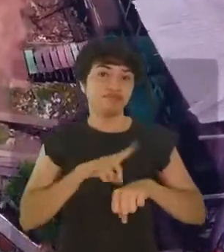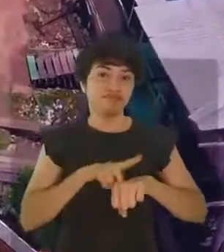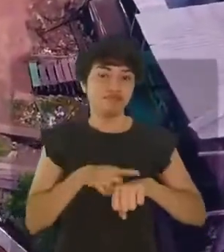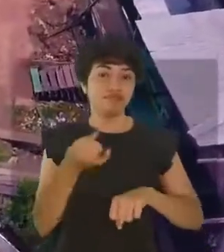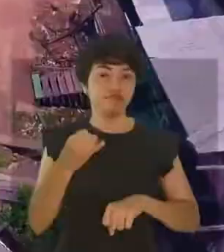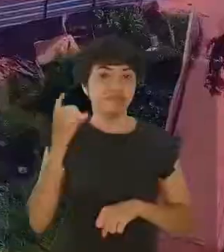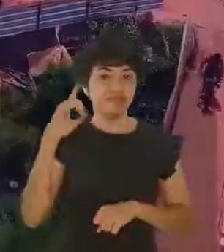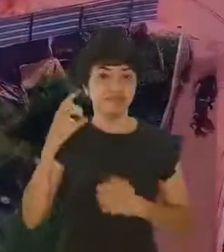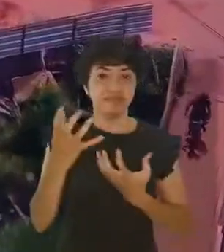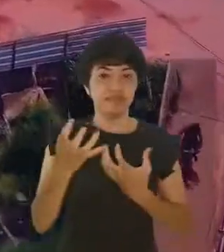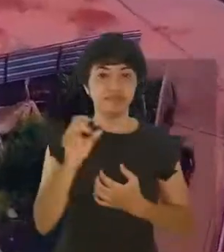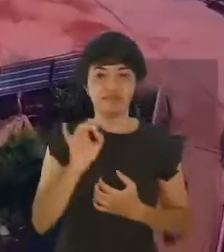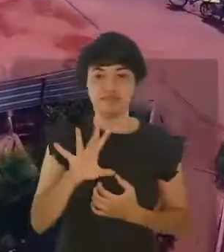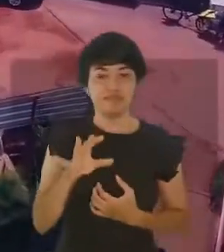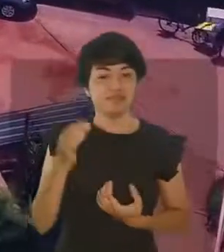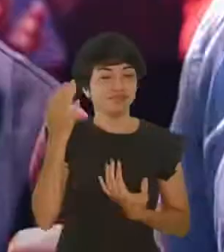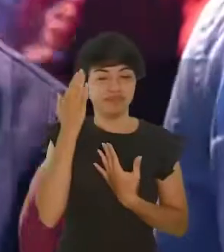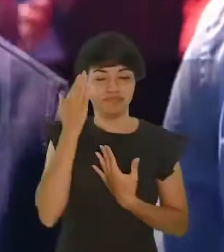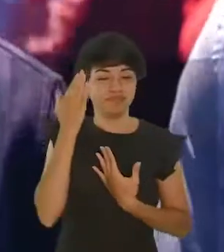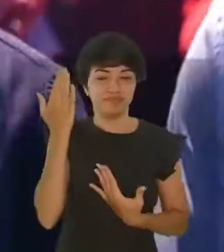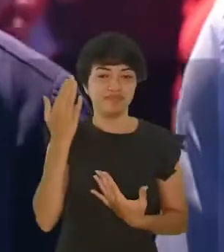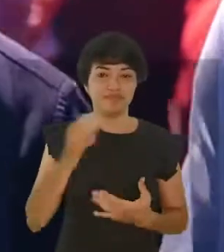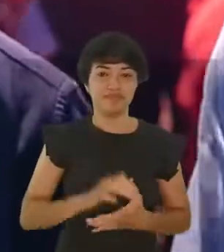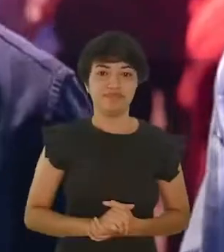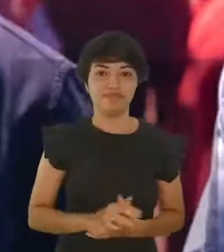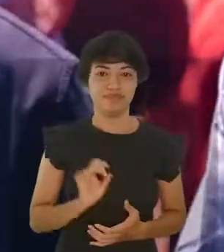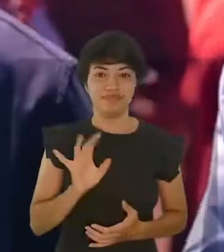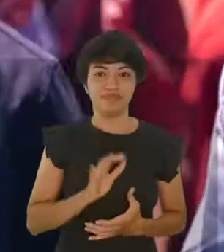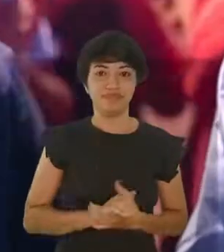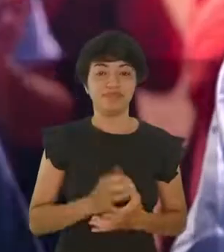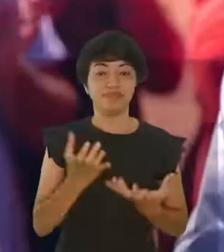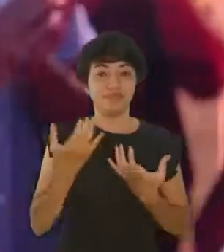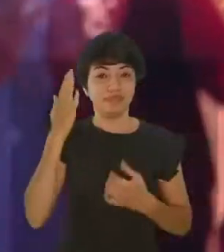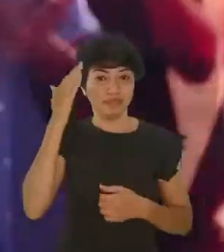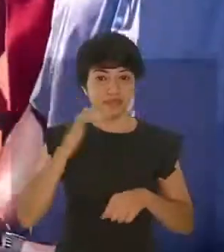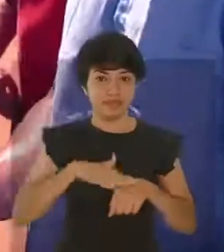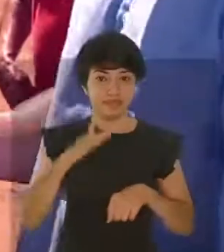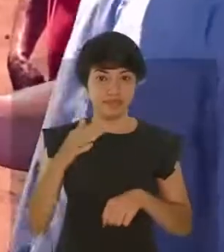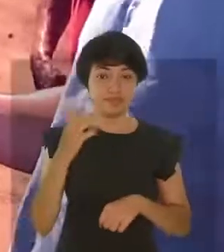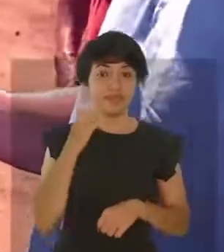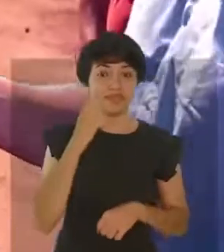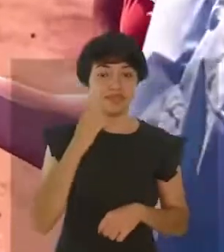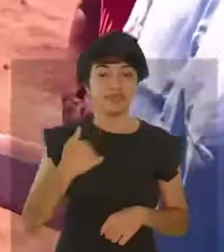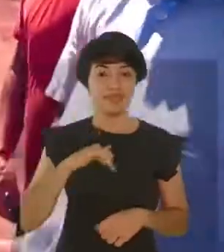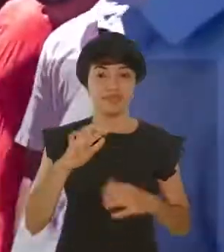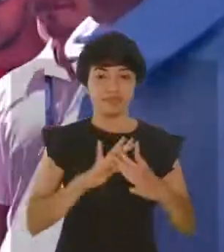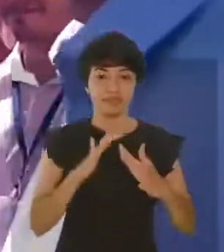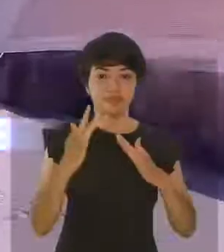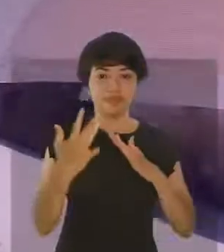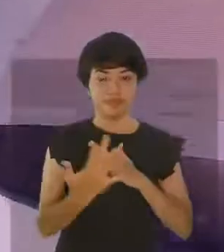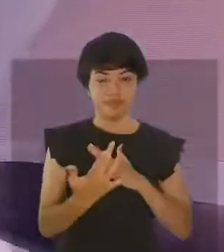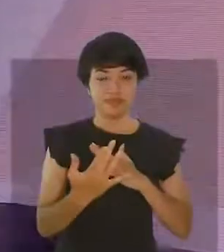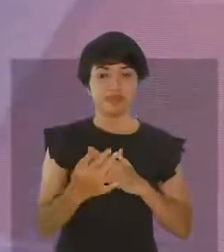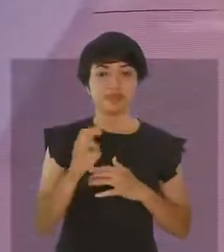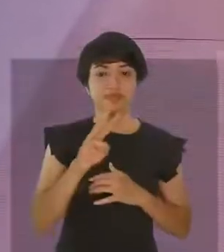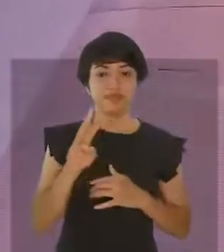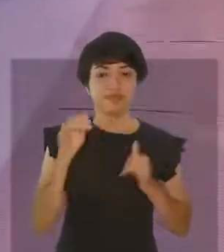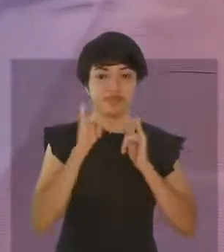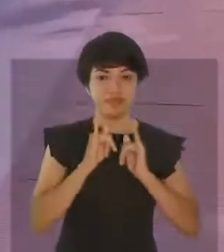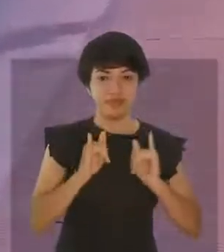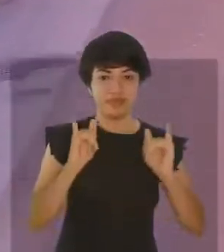Deus quiser. Só queremos agradecer, só isso. Pode vir. Quer saber mais? Acesse nossas redes sociais e o portal de